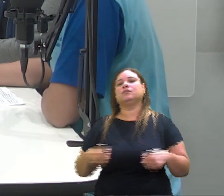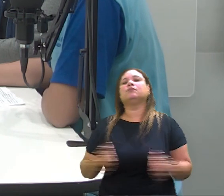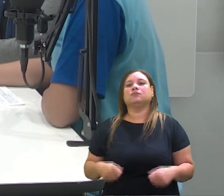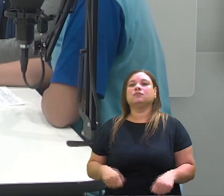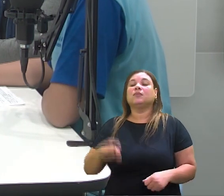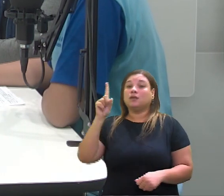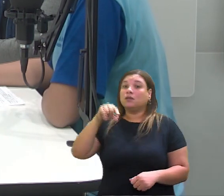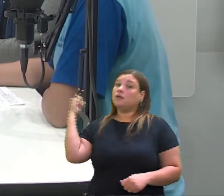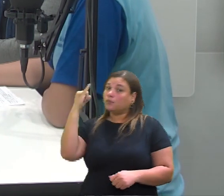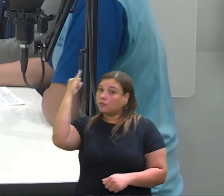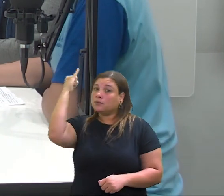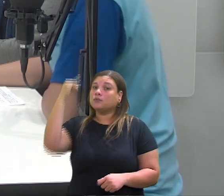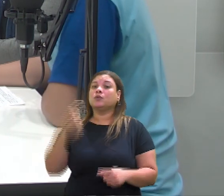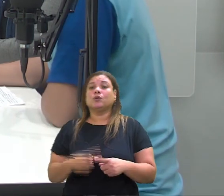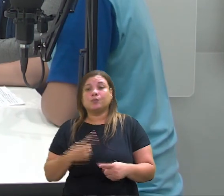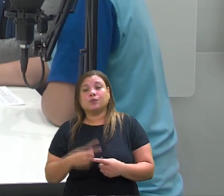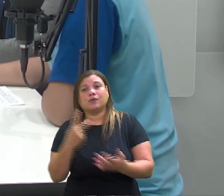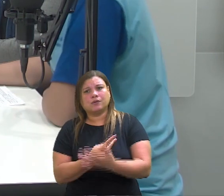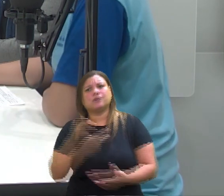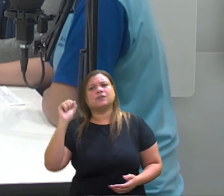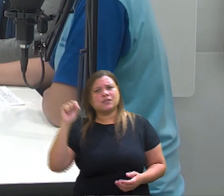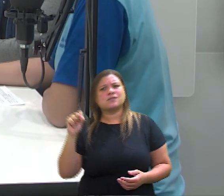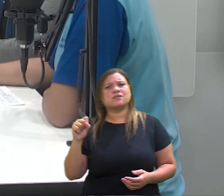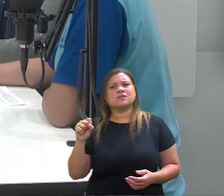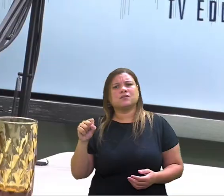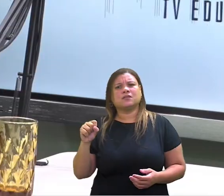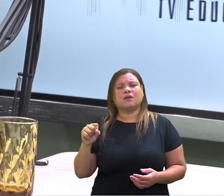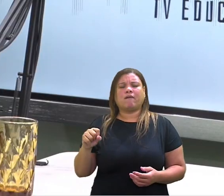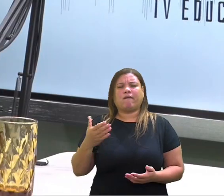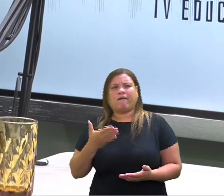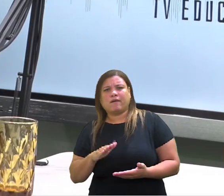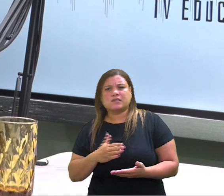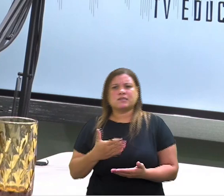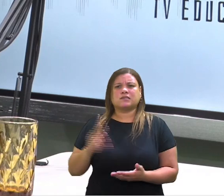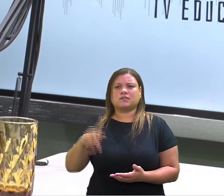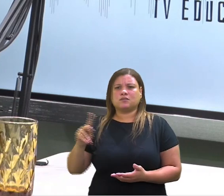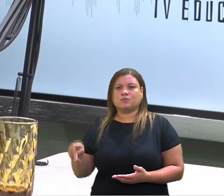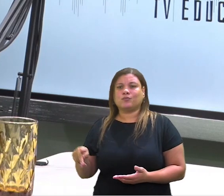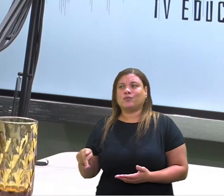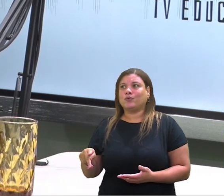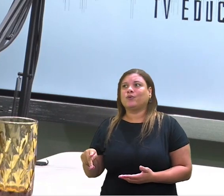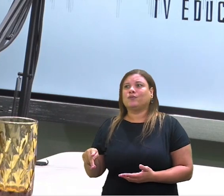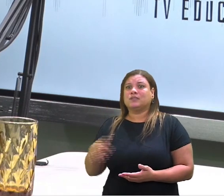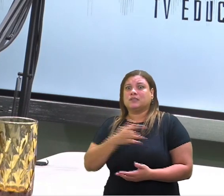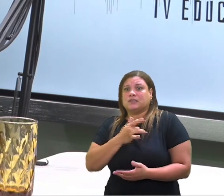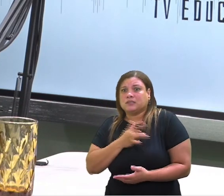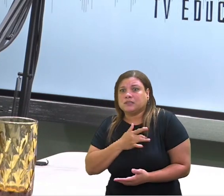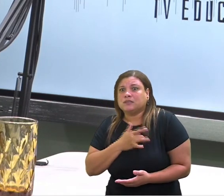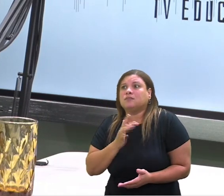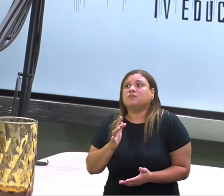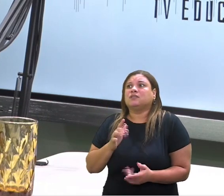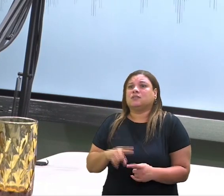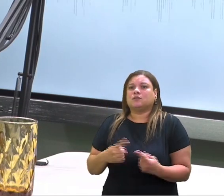necessário. Porque muitas vezes a administração tem conhecimento, poxa, isso não foi crime, ele simplesmente não quis levantar a cabeça. Nós vamos tomar